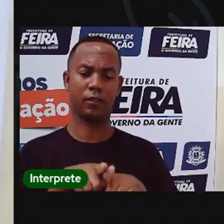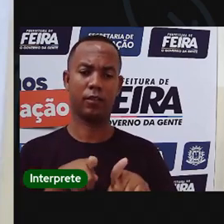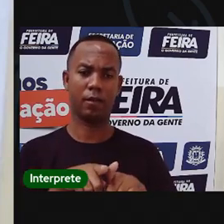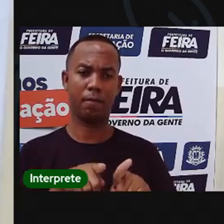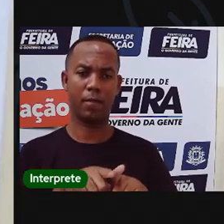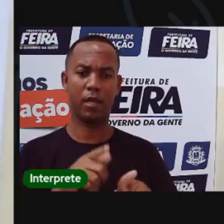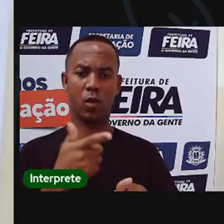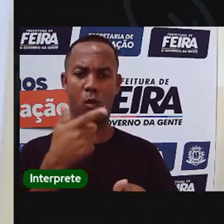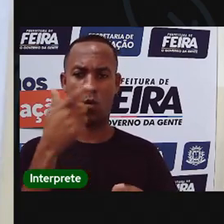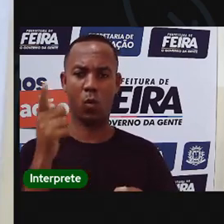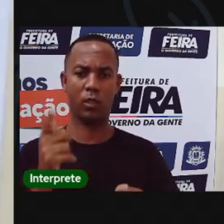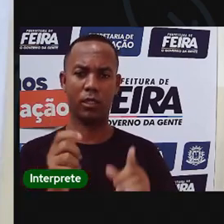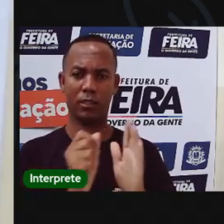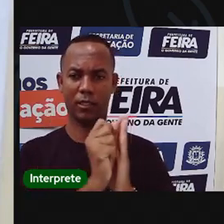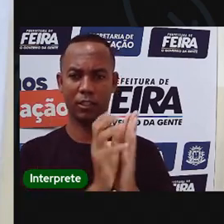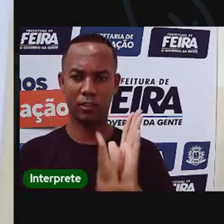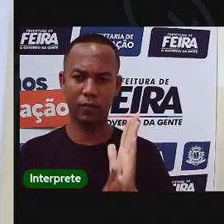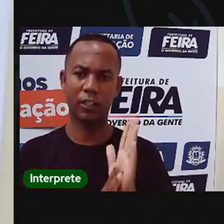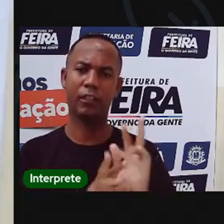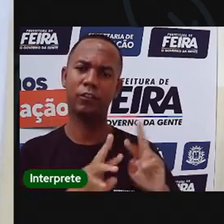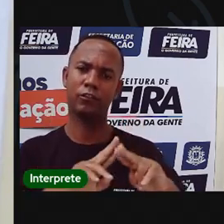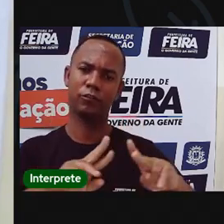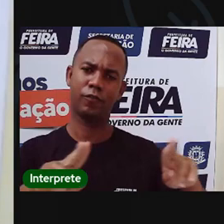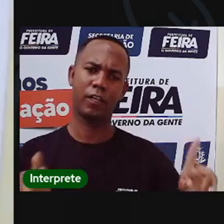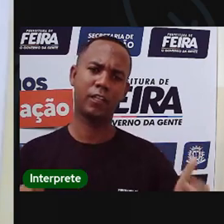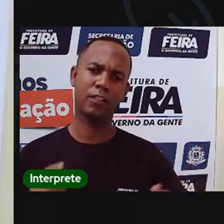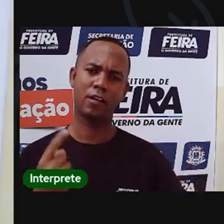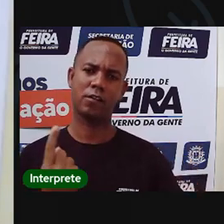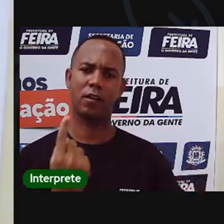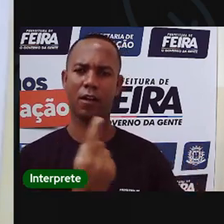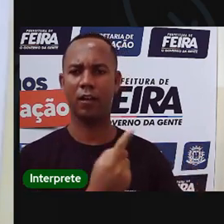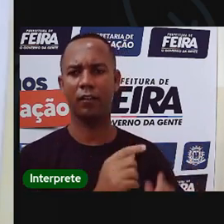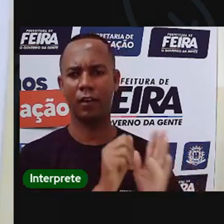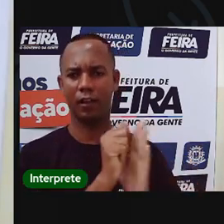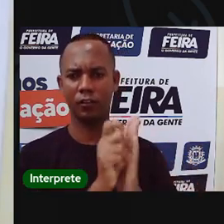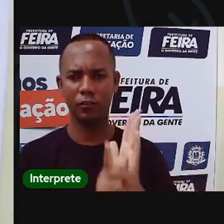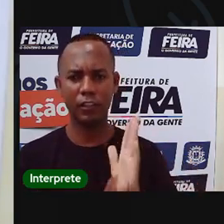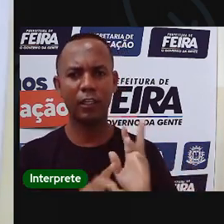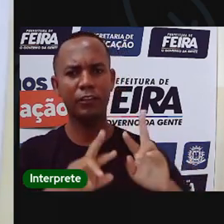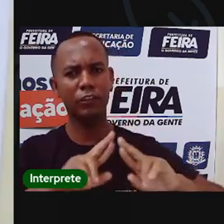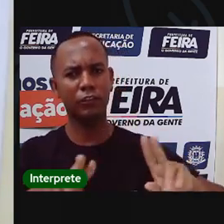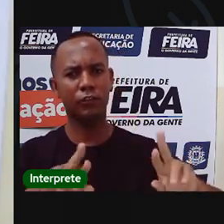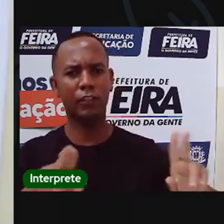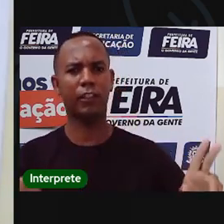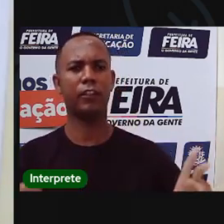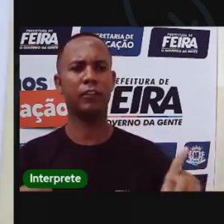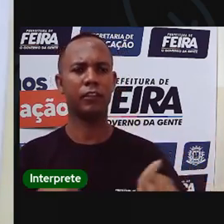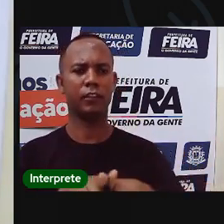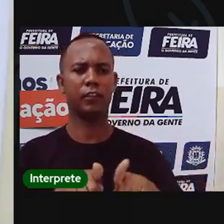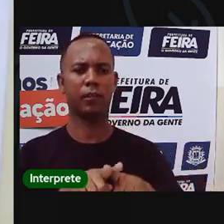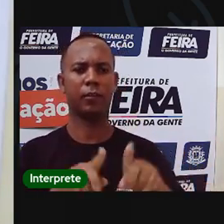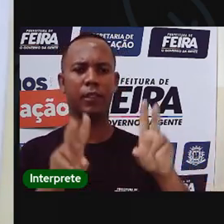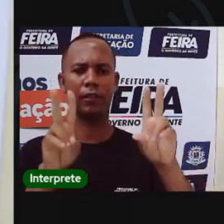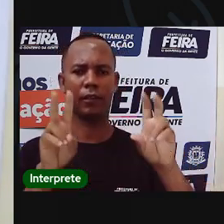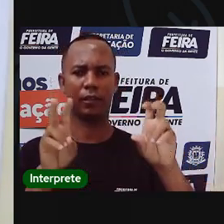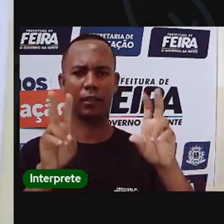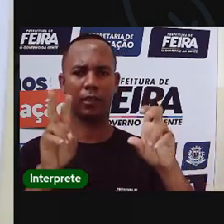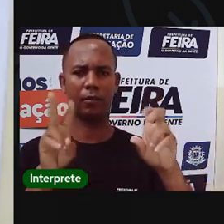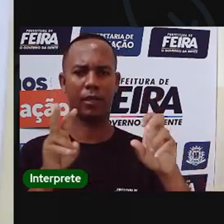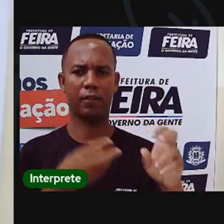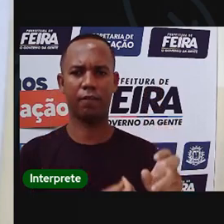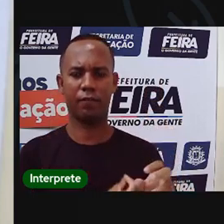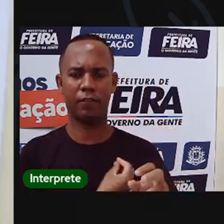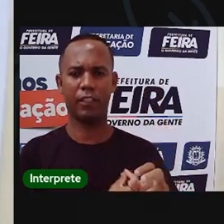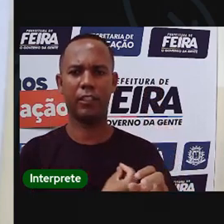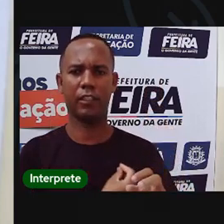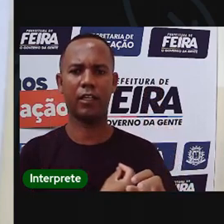disciplinas também, porque é uma atividade interdisciplinar. Então, cada disciplina passou uma atividade relacionada com esse tema da vida,